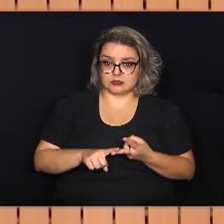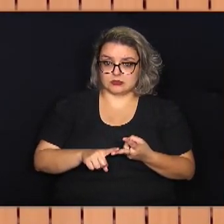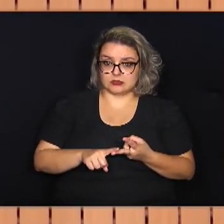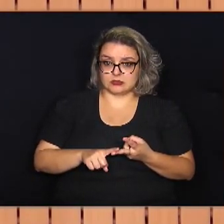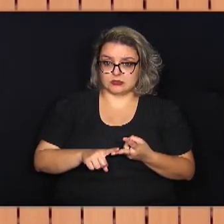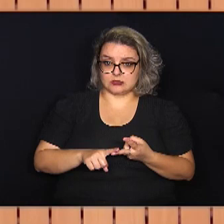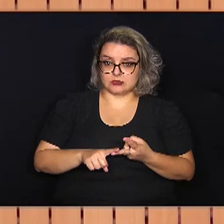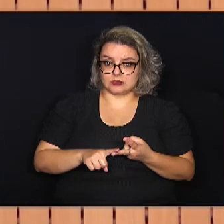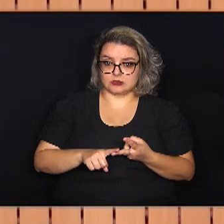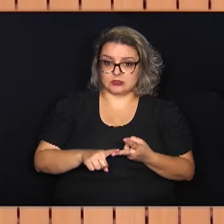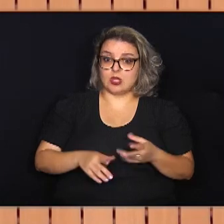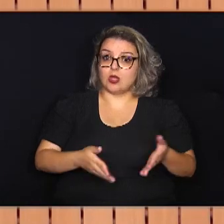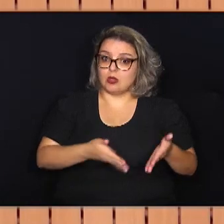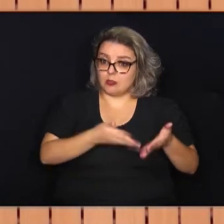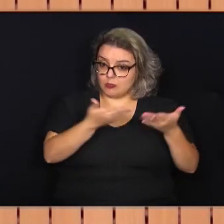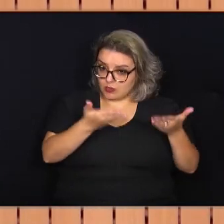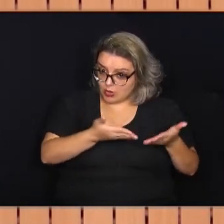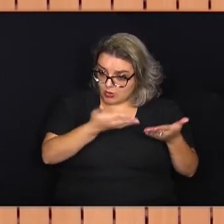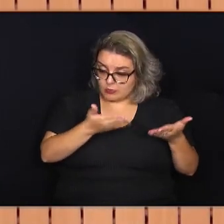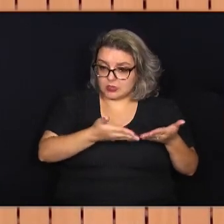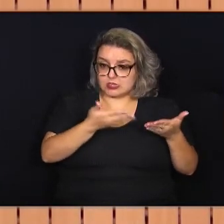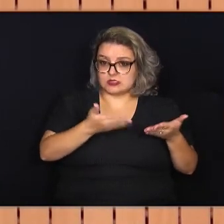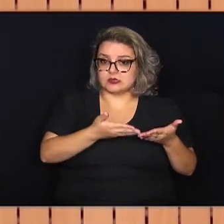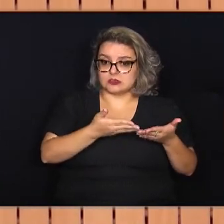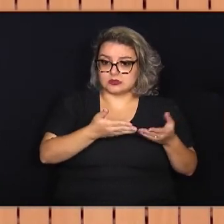exclusivamente pobres,